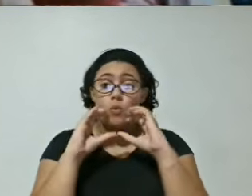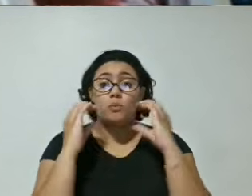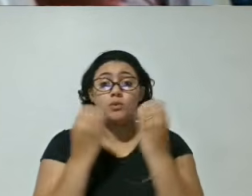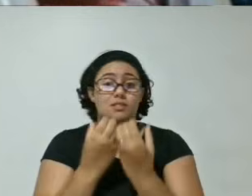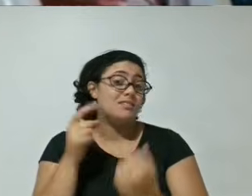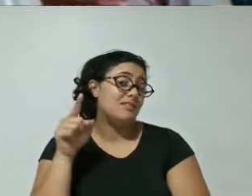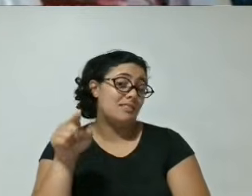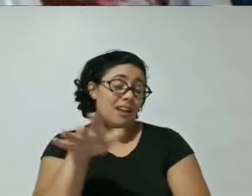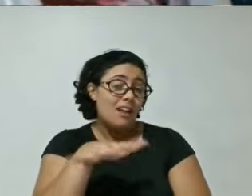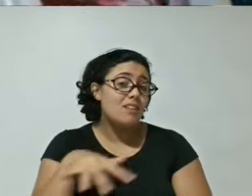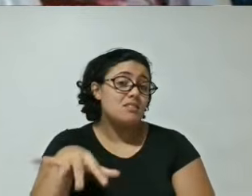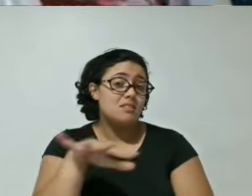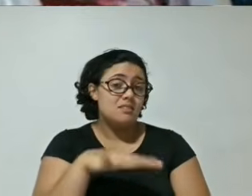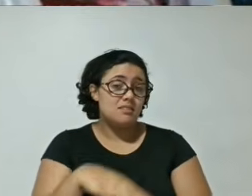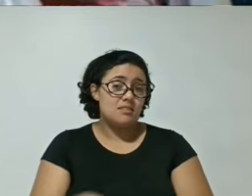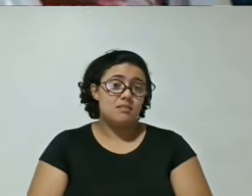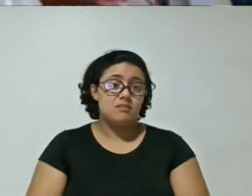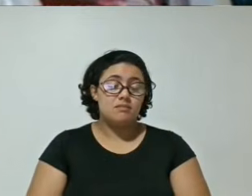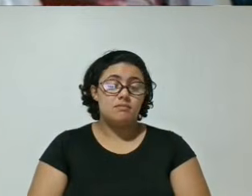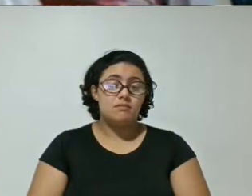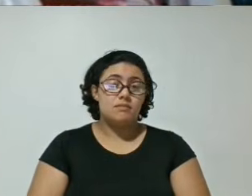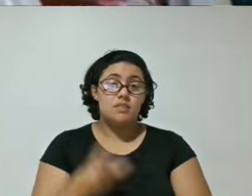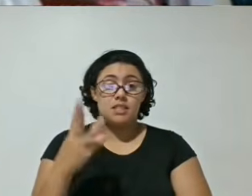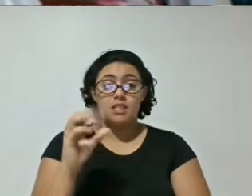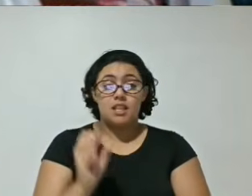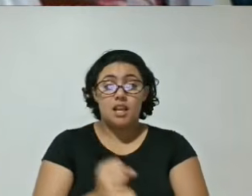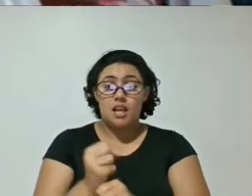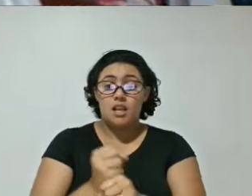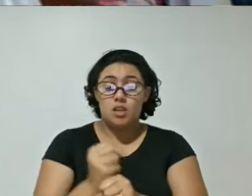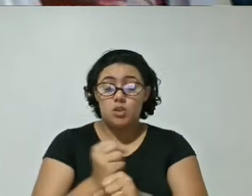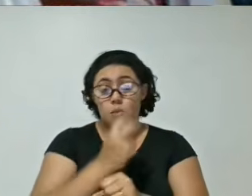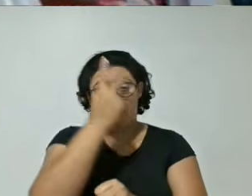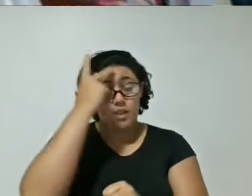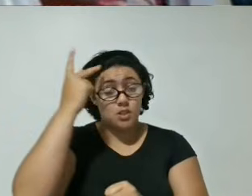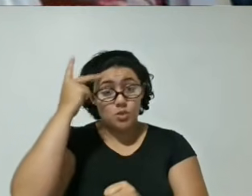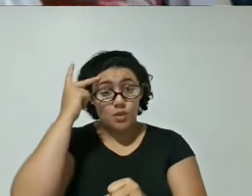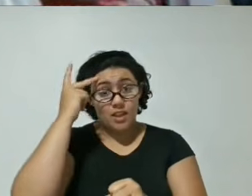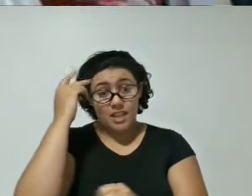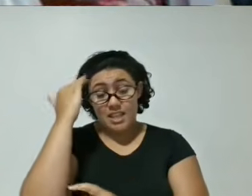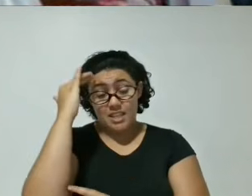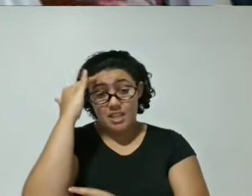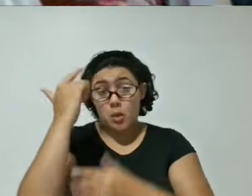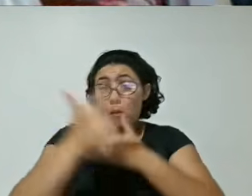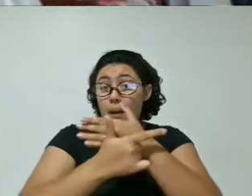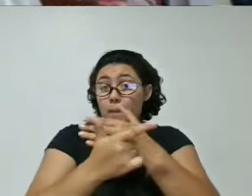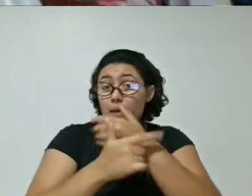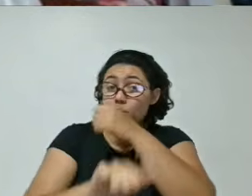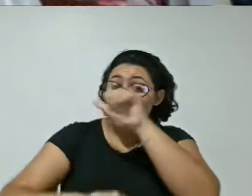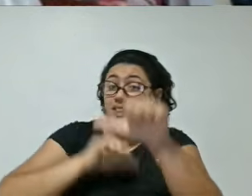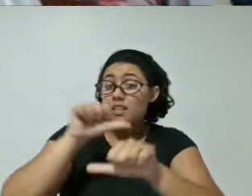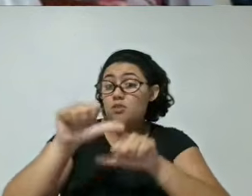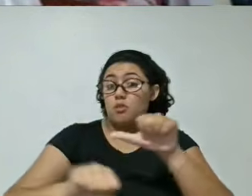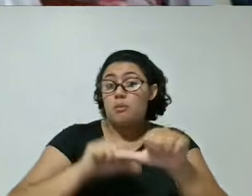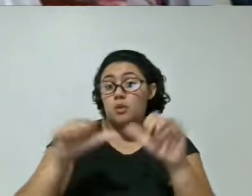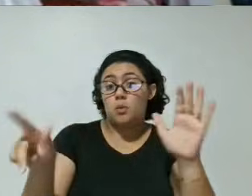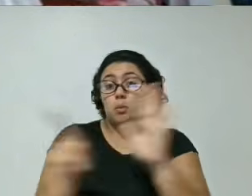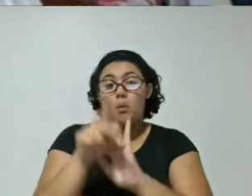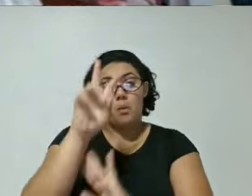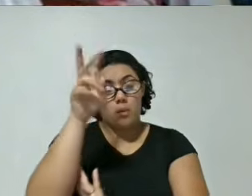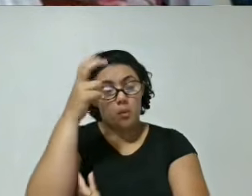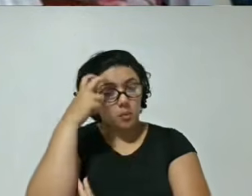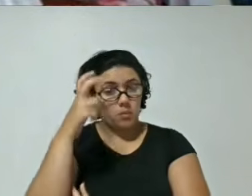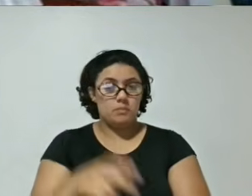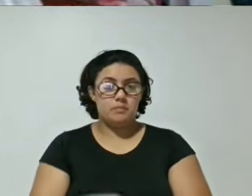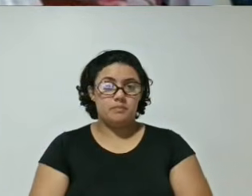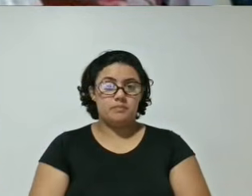um momento em que a cidade entendeu o papel transformador da cultura. Né? Então, logo depois daquilo, o